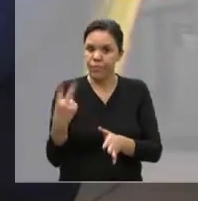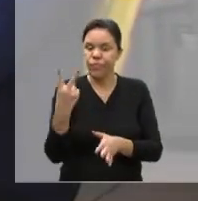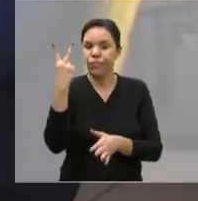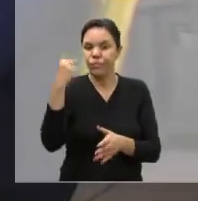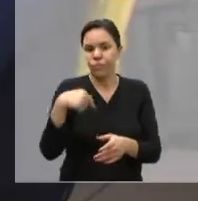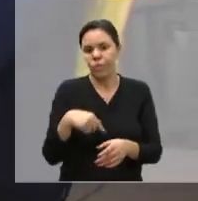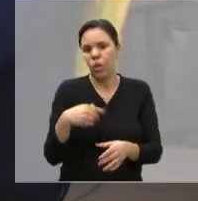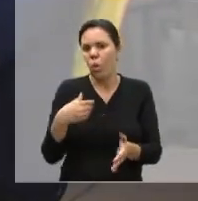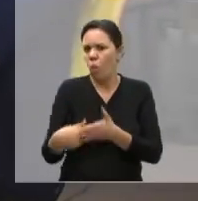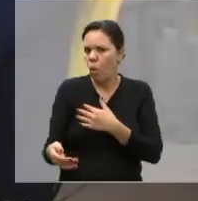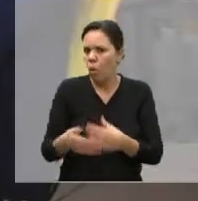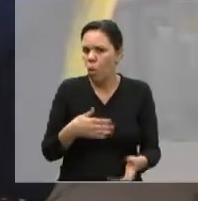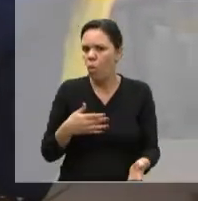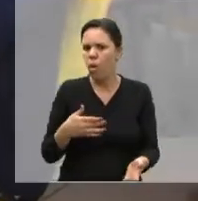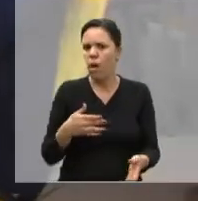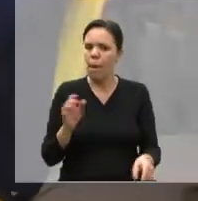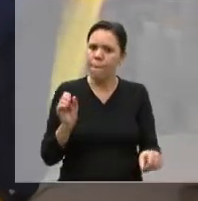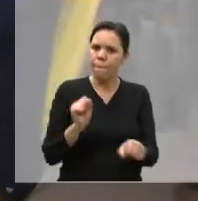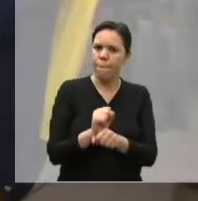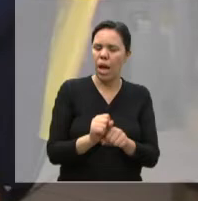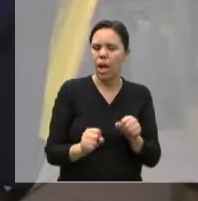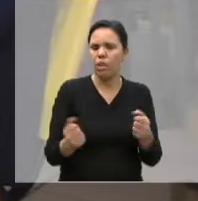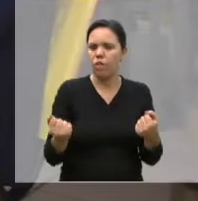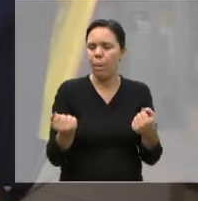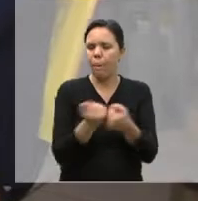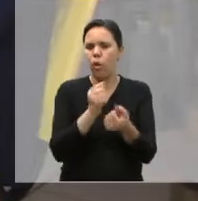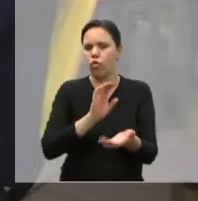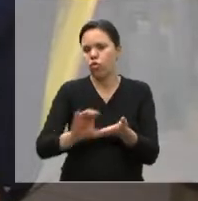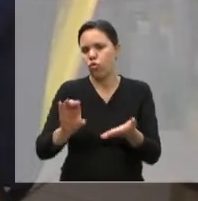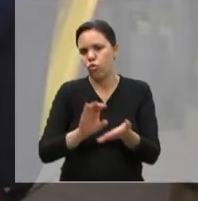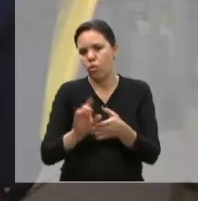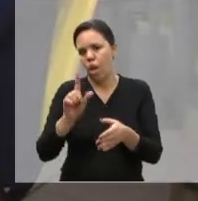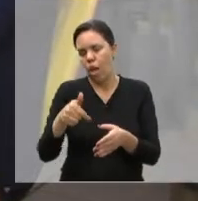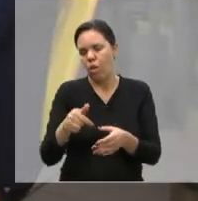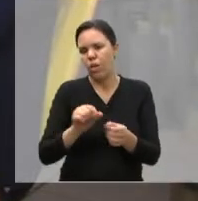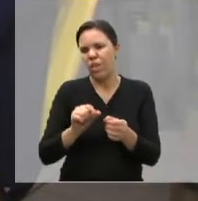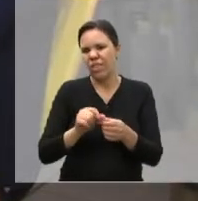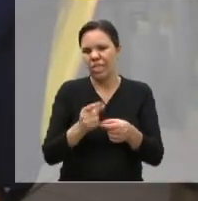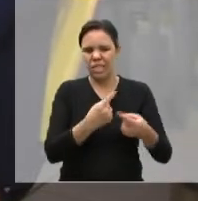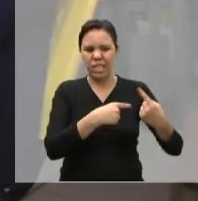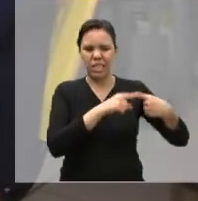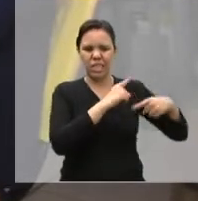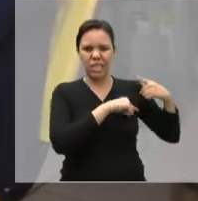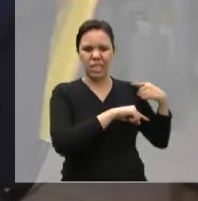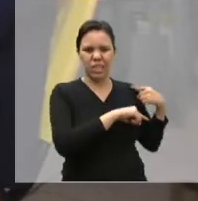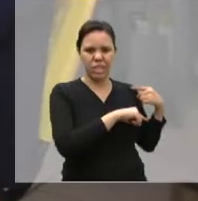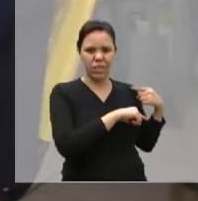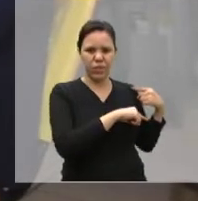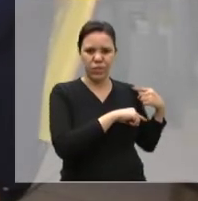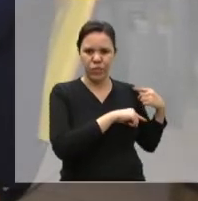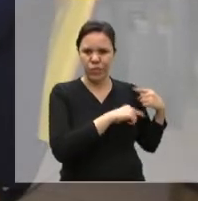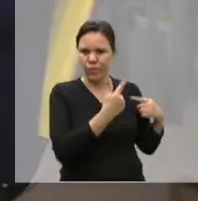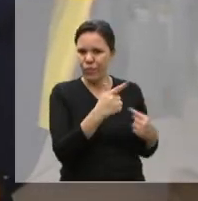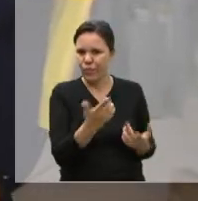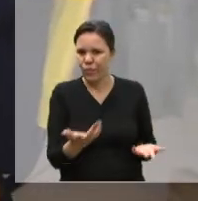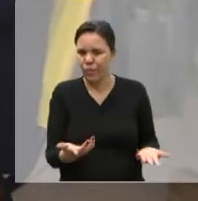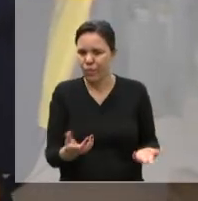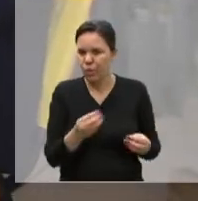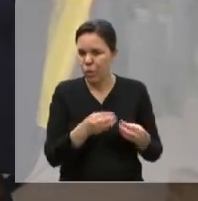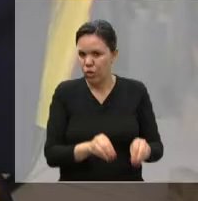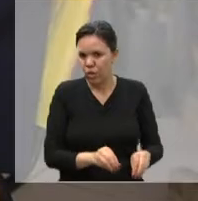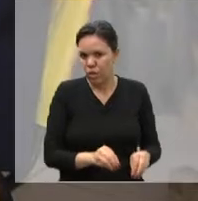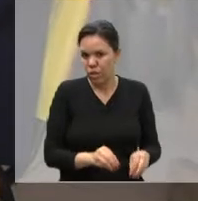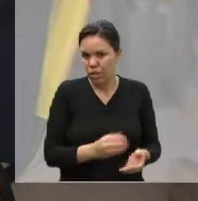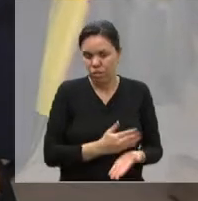Então, todo aquele incentivo que foi dado no início se perde. Se a gente pensar, por exemplo, na área de medicina, né? A descoberta de doenças, de remédios,